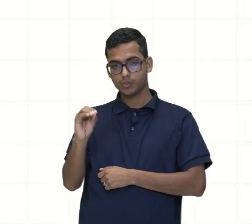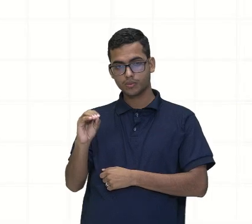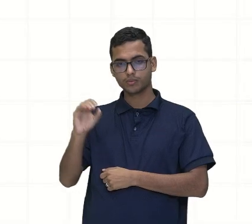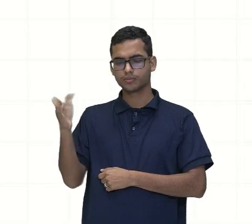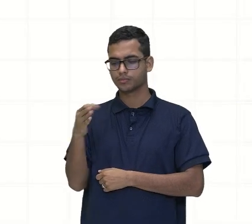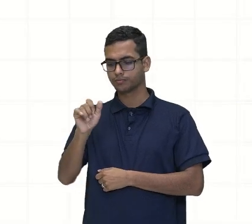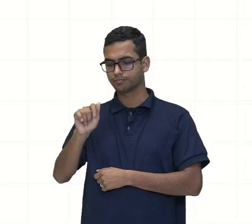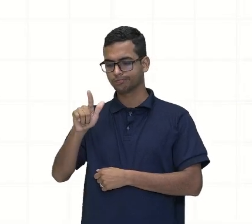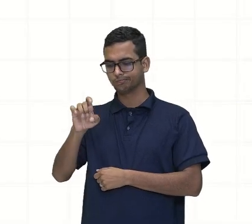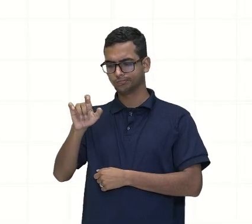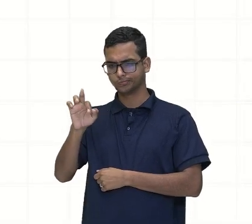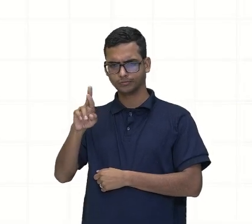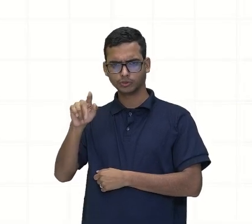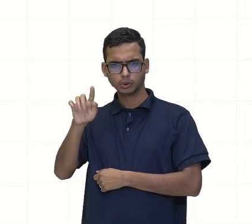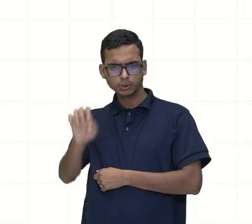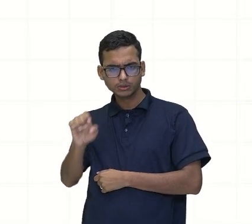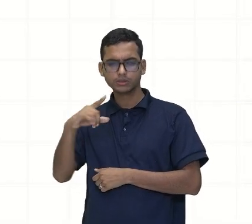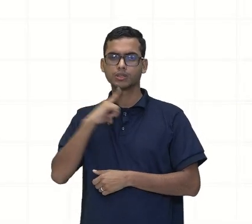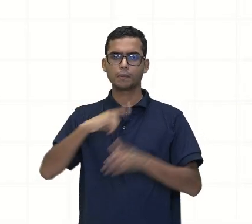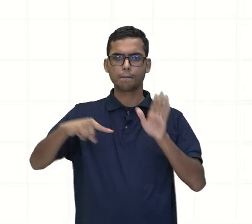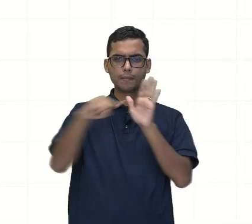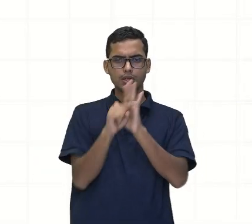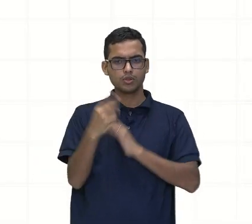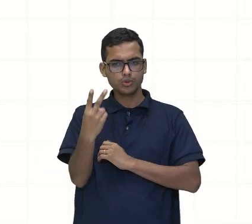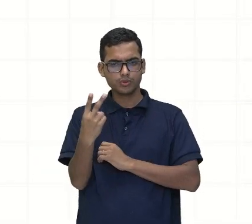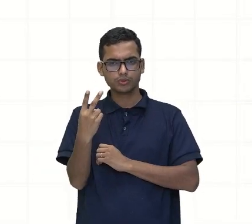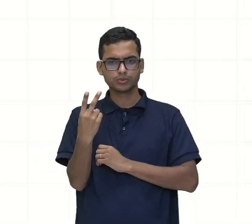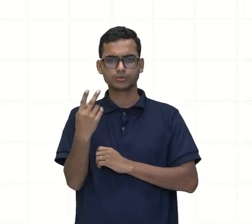de menos 2 graus Celsius.